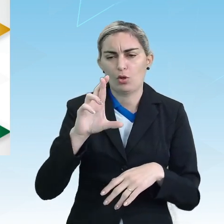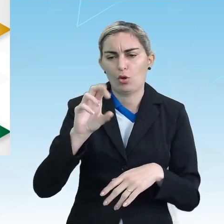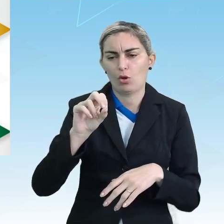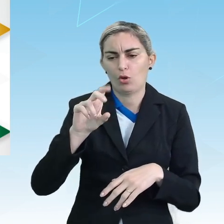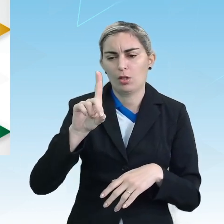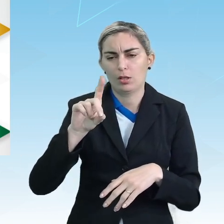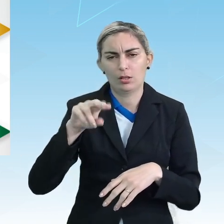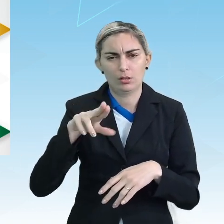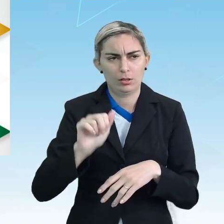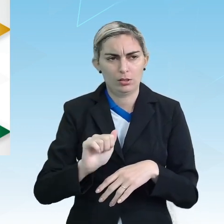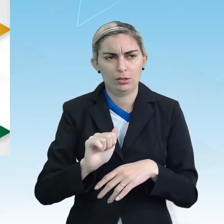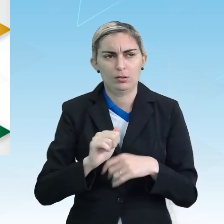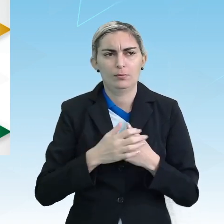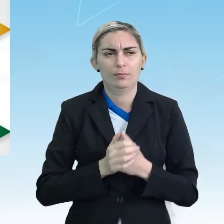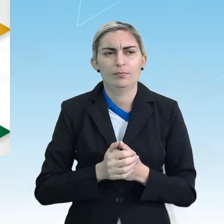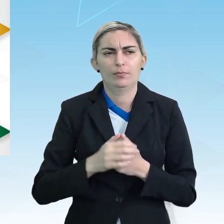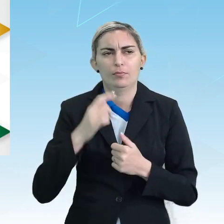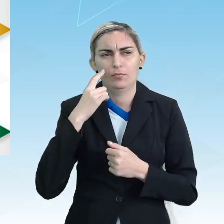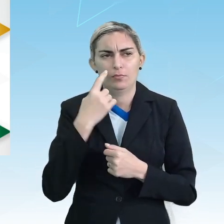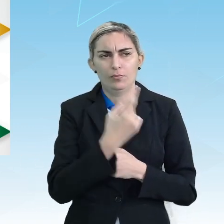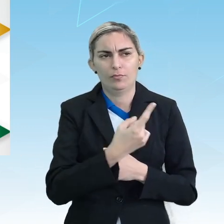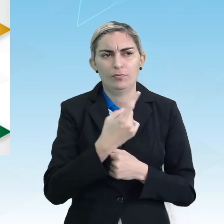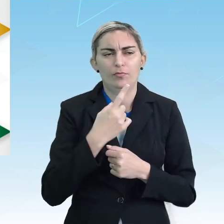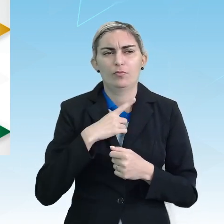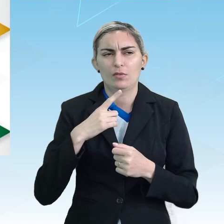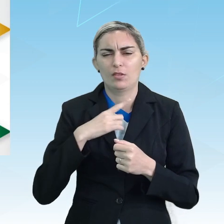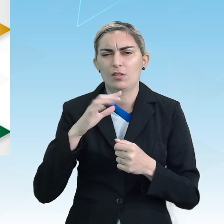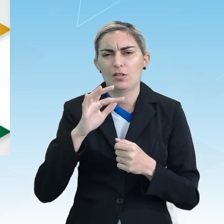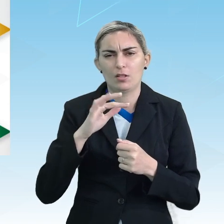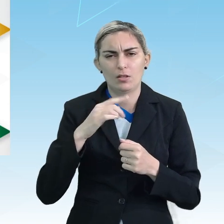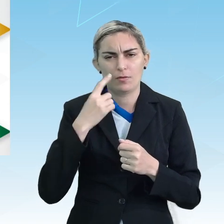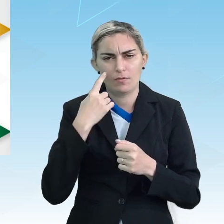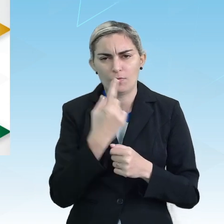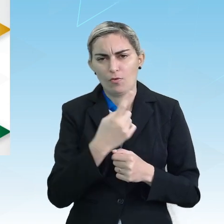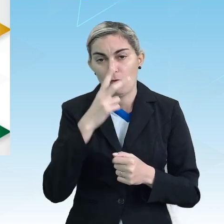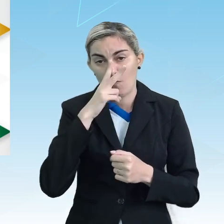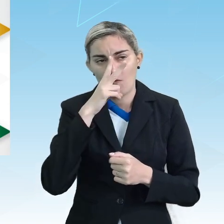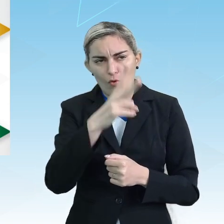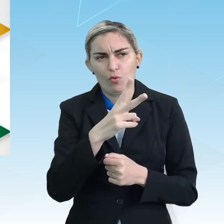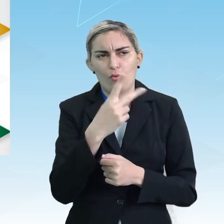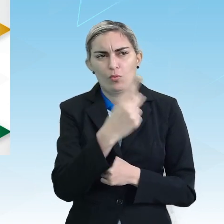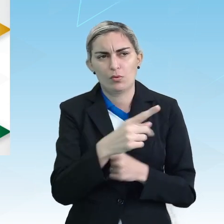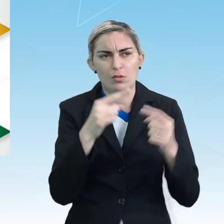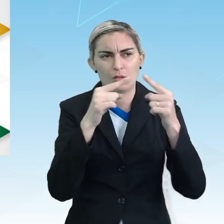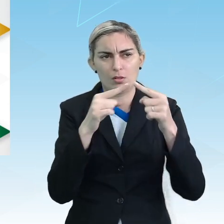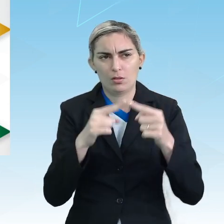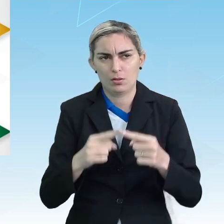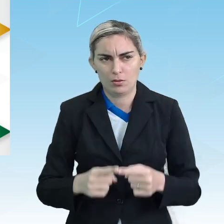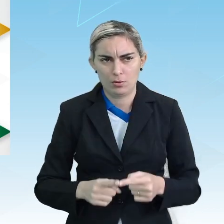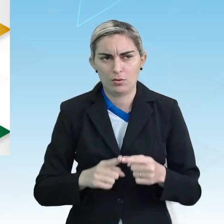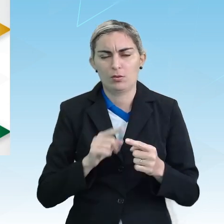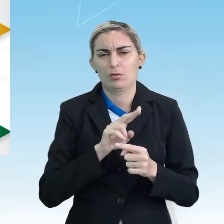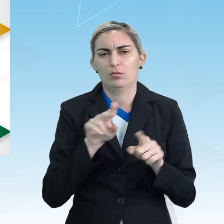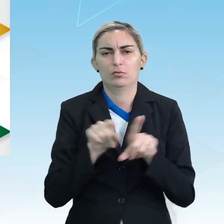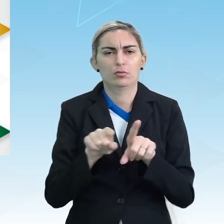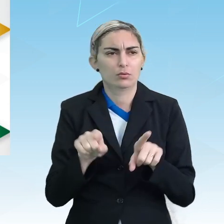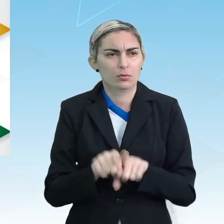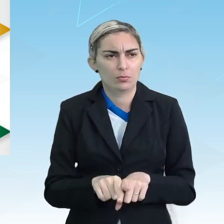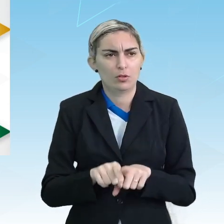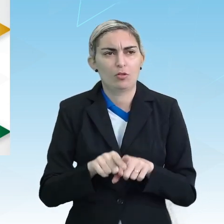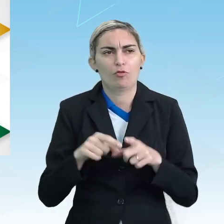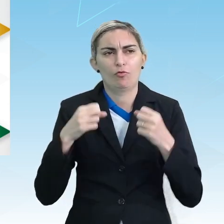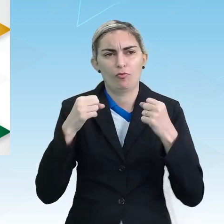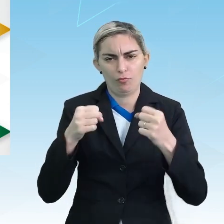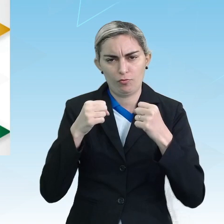ou a polia. Ali na rodana fixa, a força aplicada, que a gente chama também de